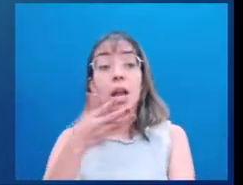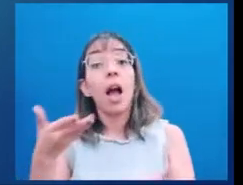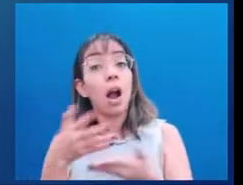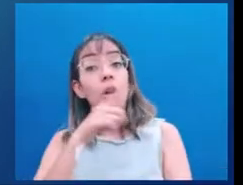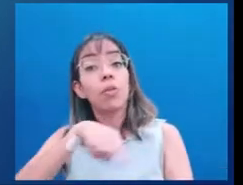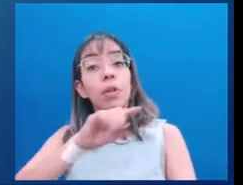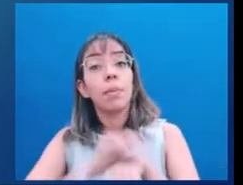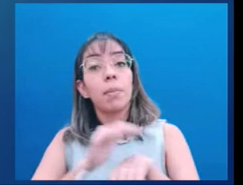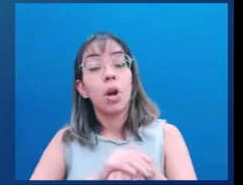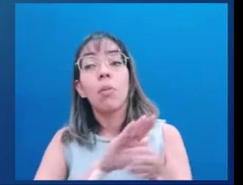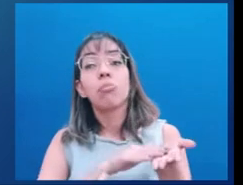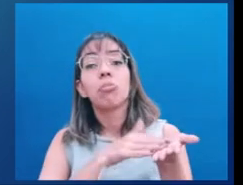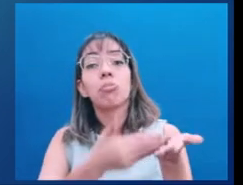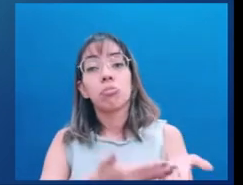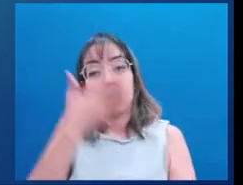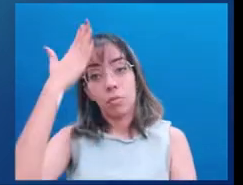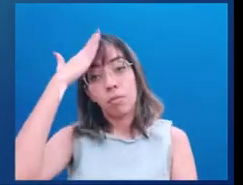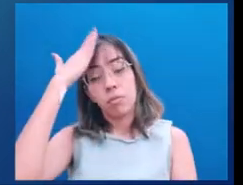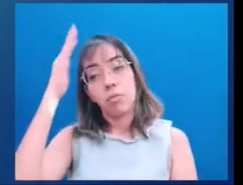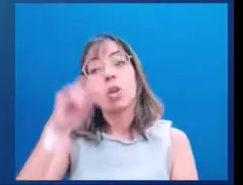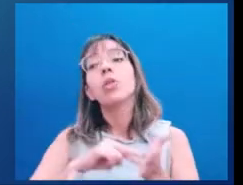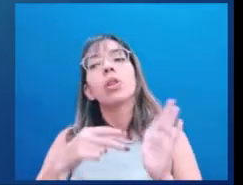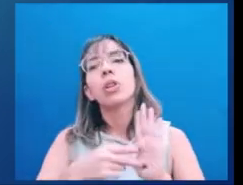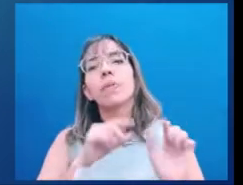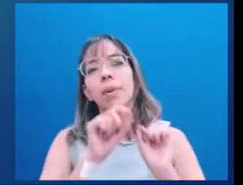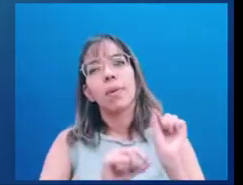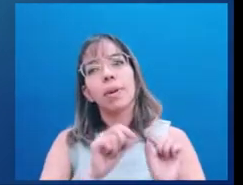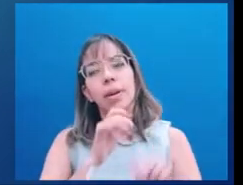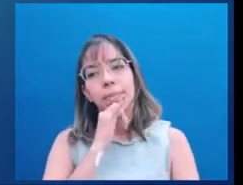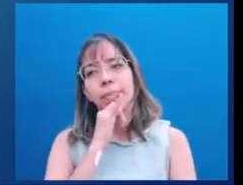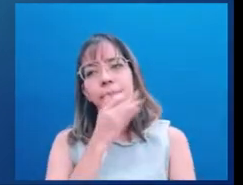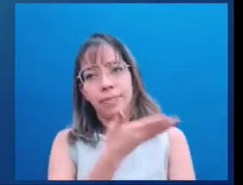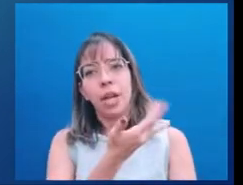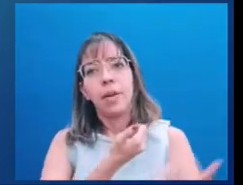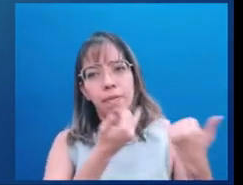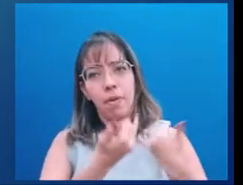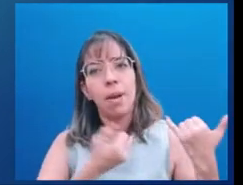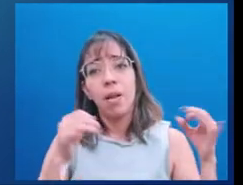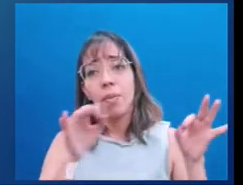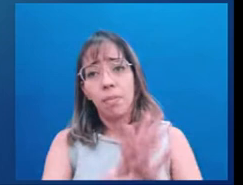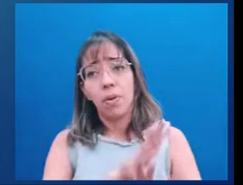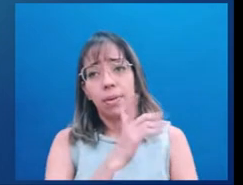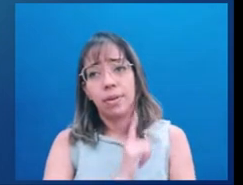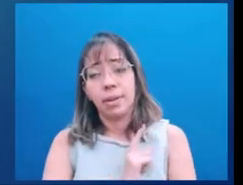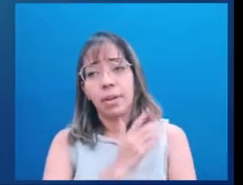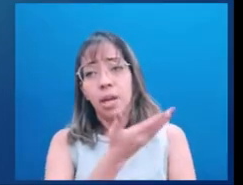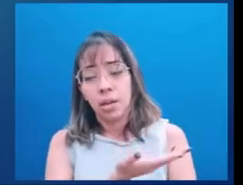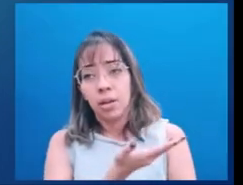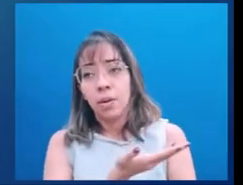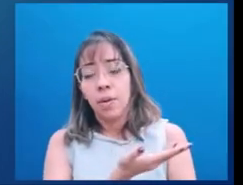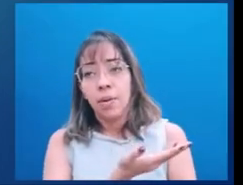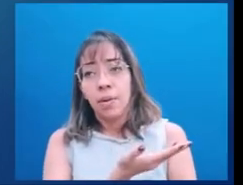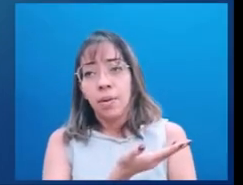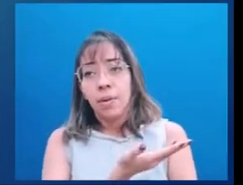slides anteriores e interpretem esses pictogramas que estão aqui nessa substância. Então, várias informações a gente